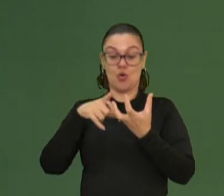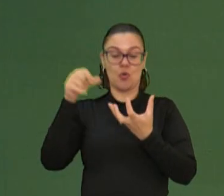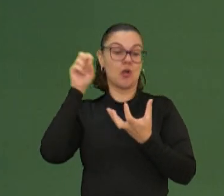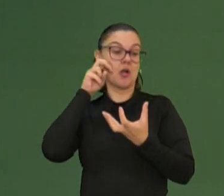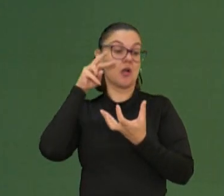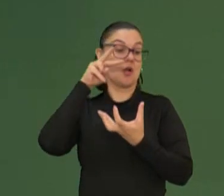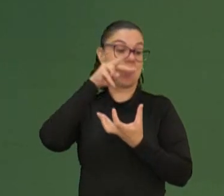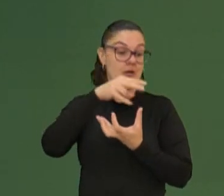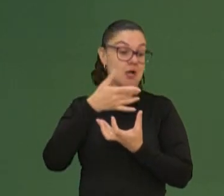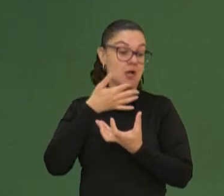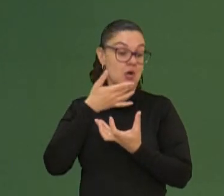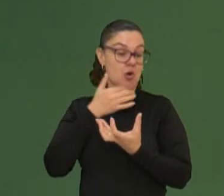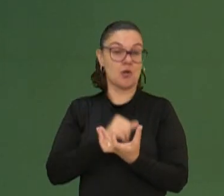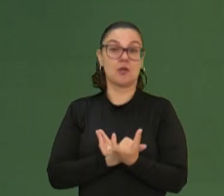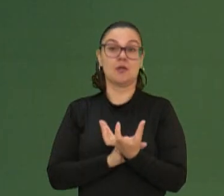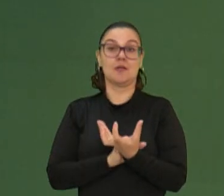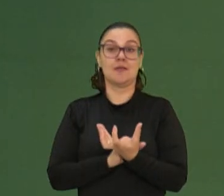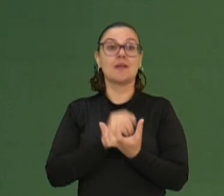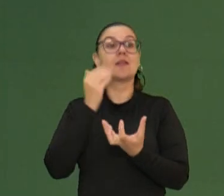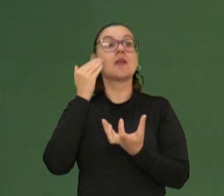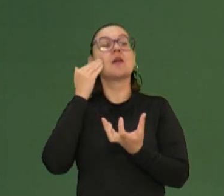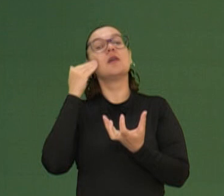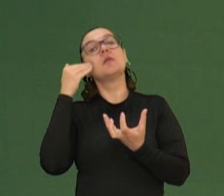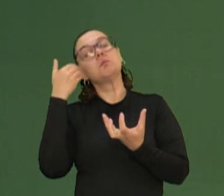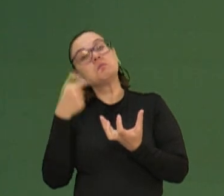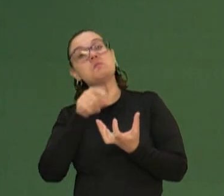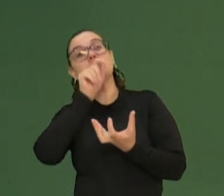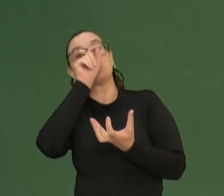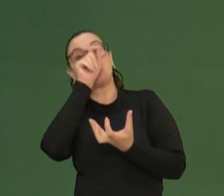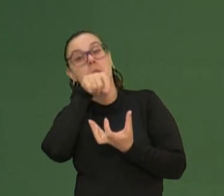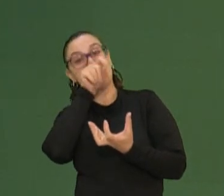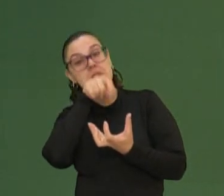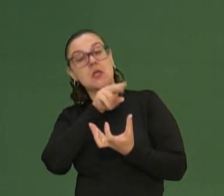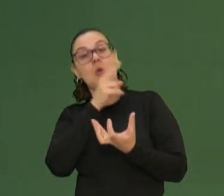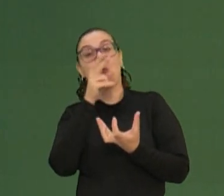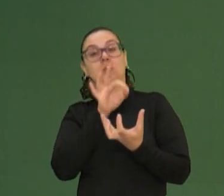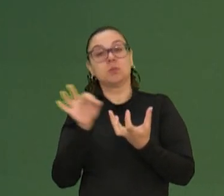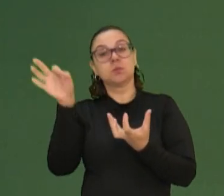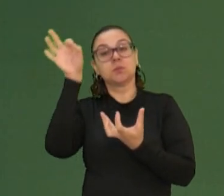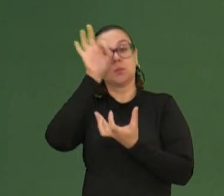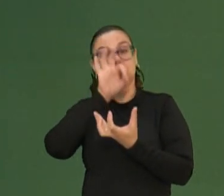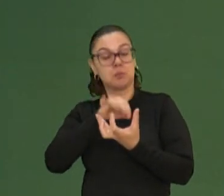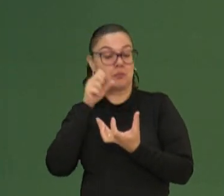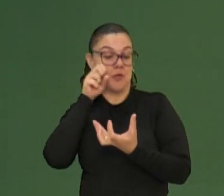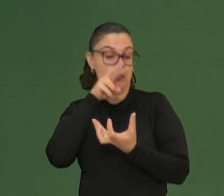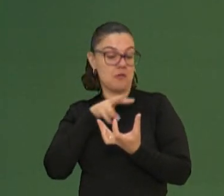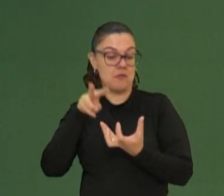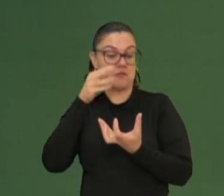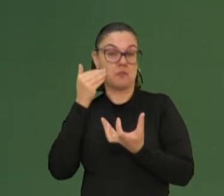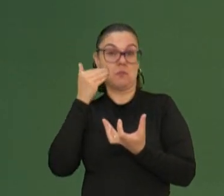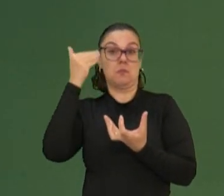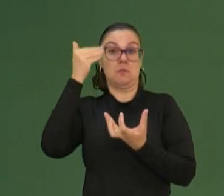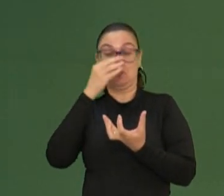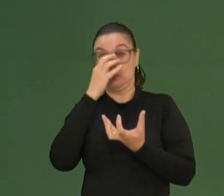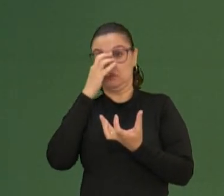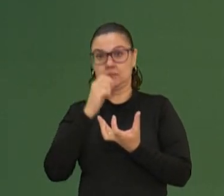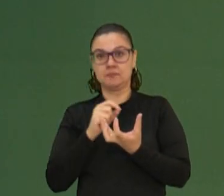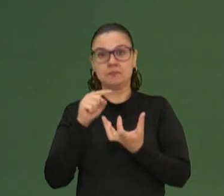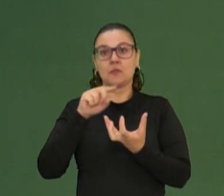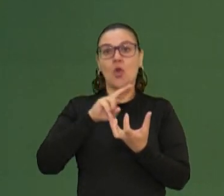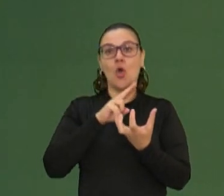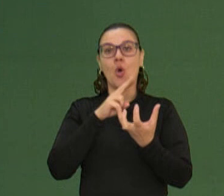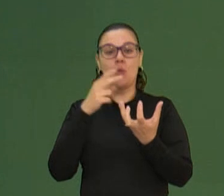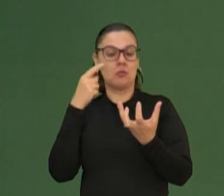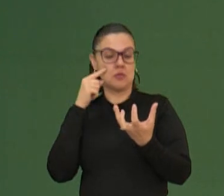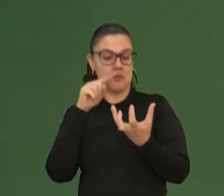visão a cores, então provavelmente vai ser um animal que tem um sistema visual mais elaborado. Às vezes